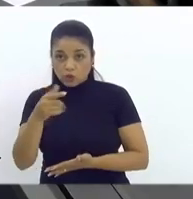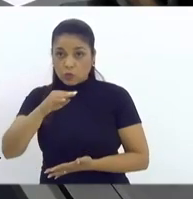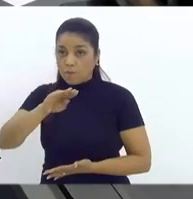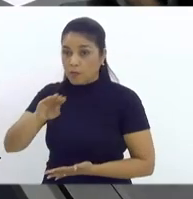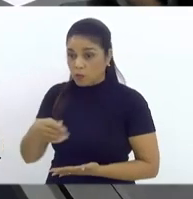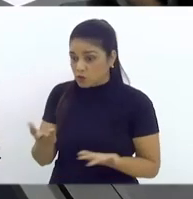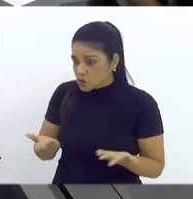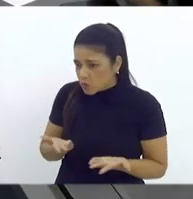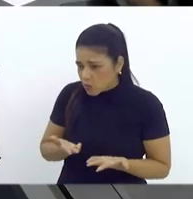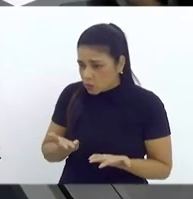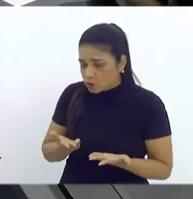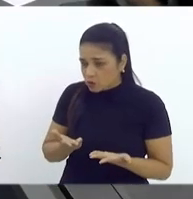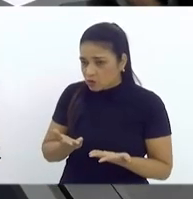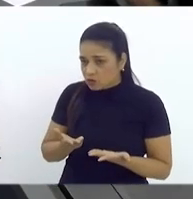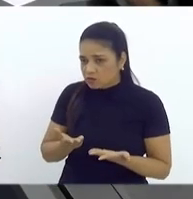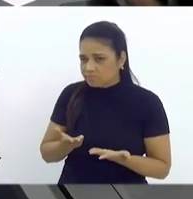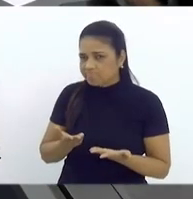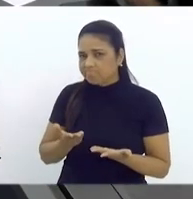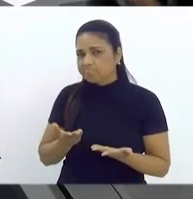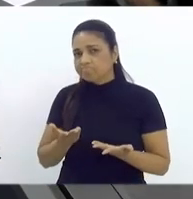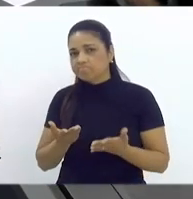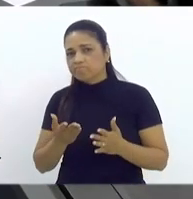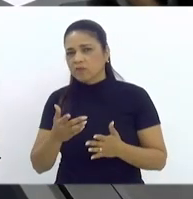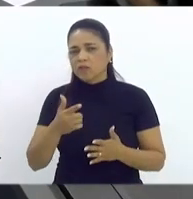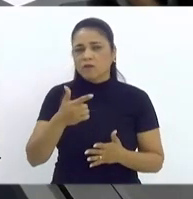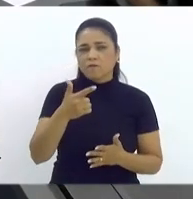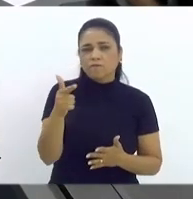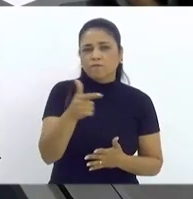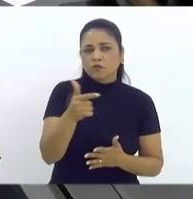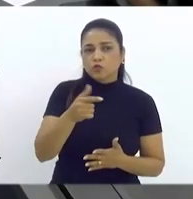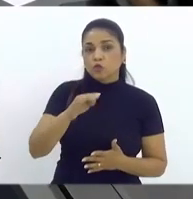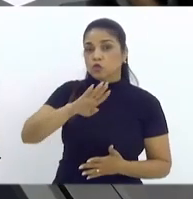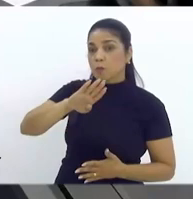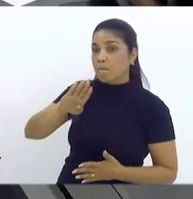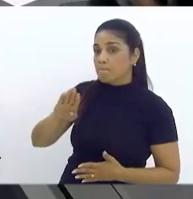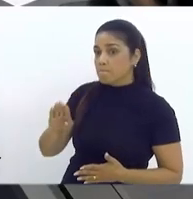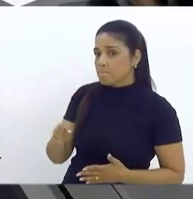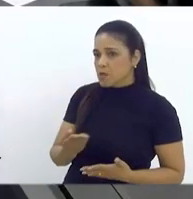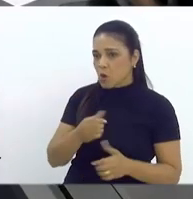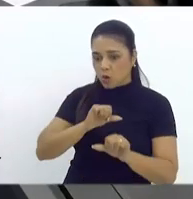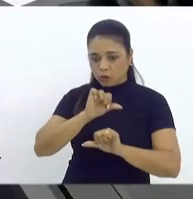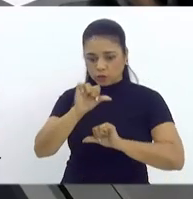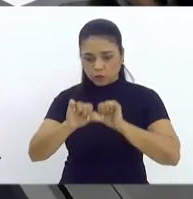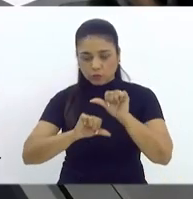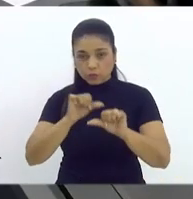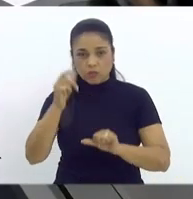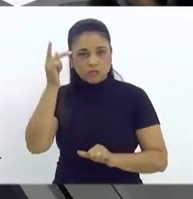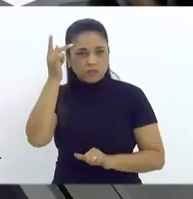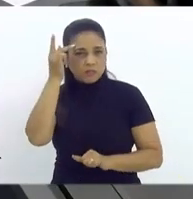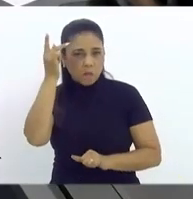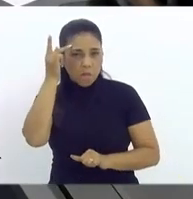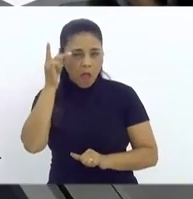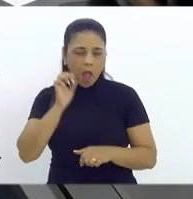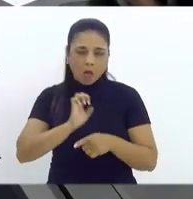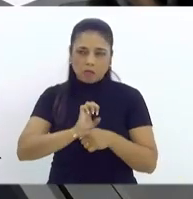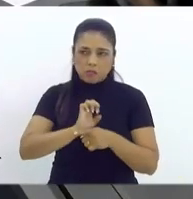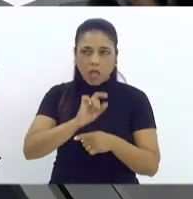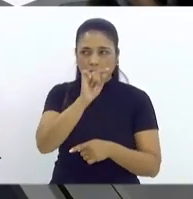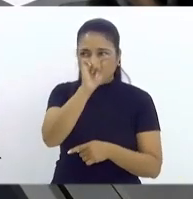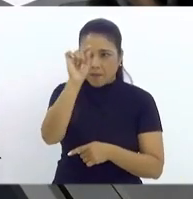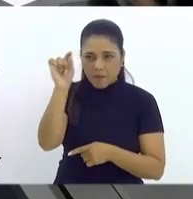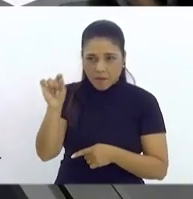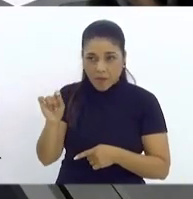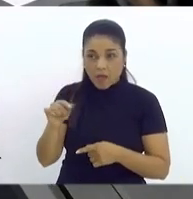quanto? Estimativa de mercado, acho que 22 bilhões, contando a operação deles em São Paulo e em outros estados. Mas então,